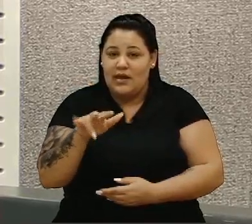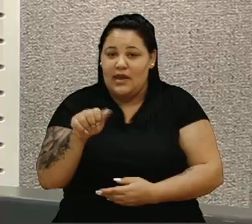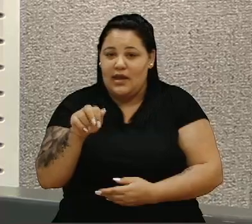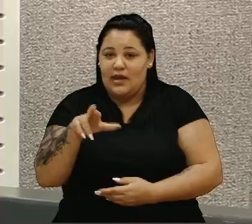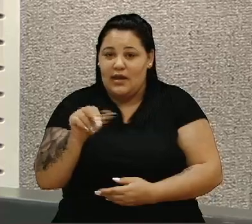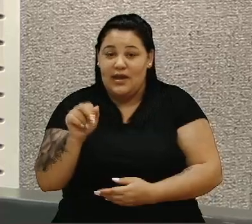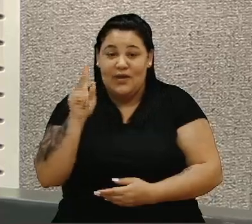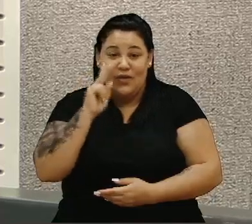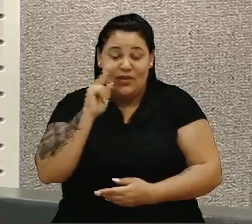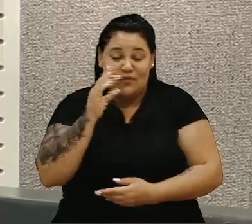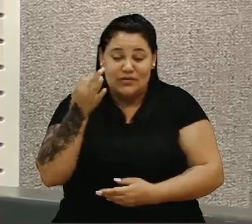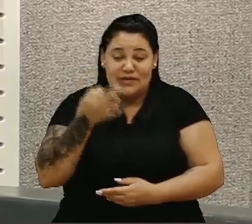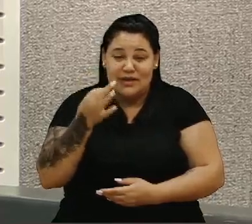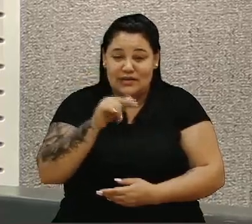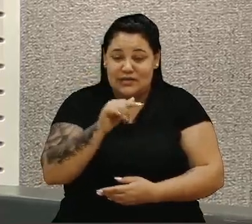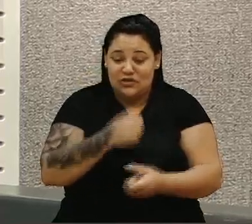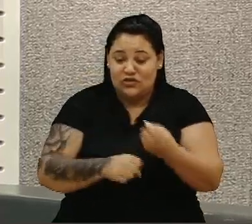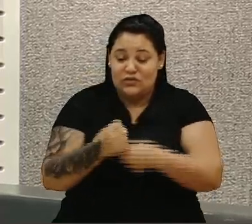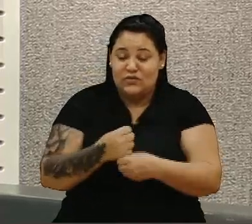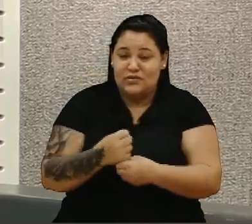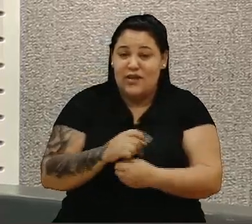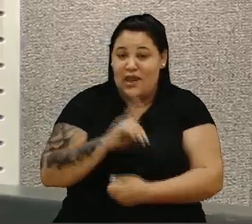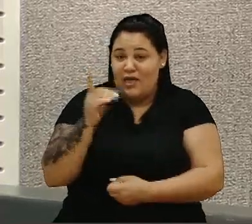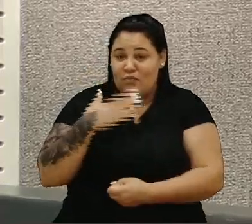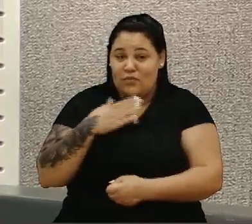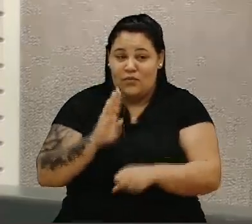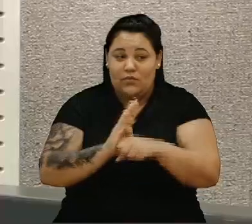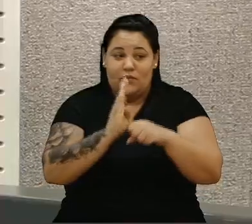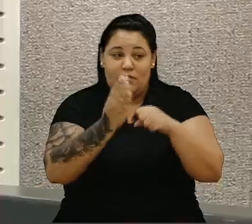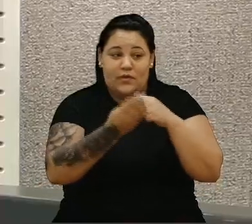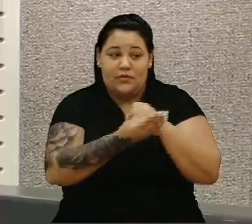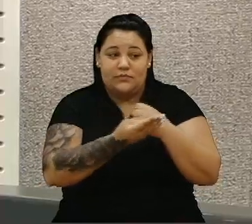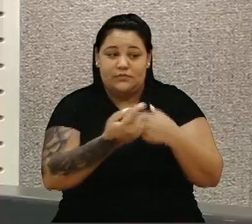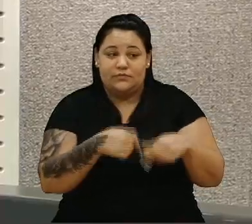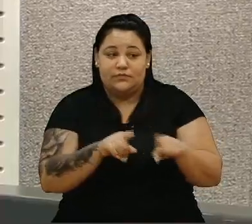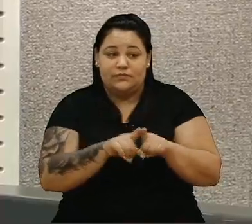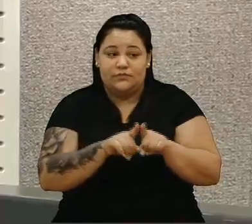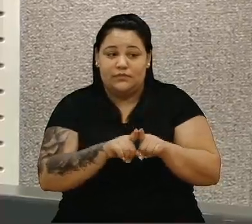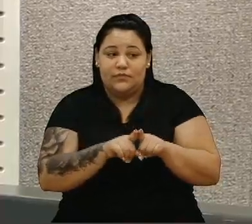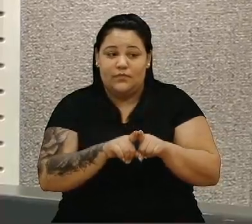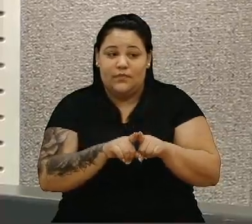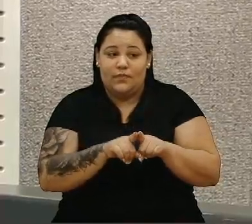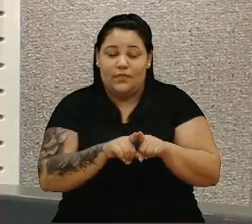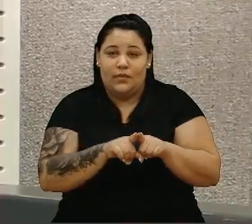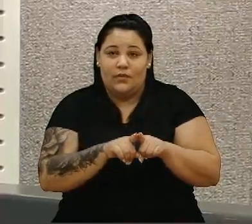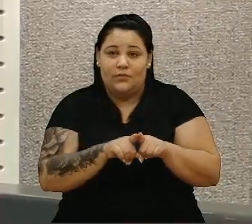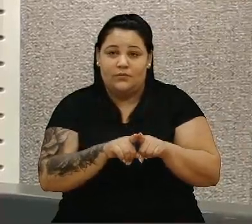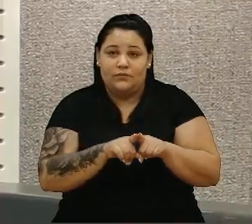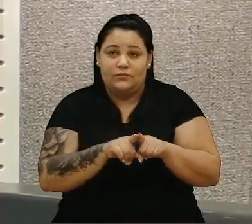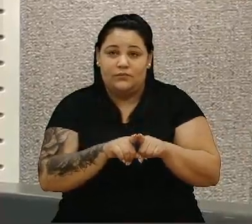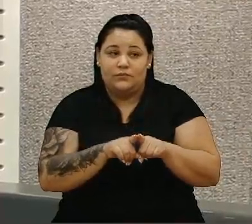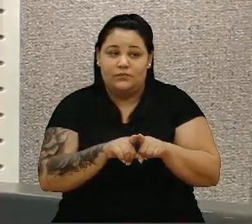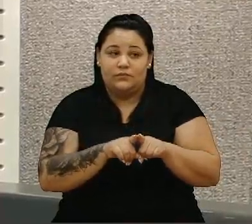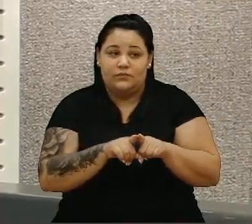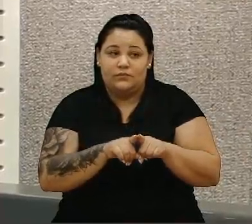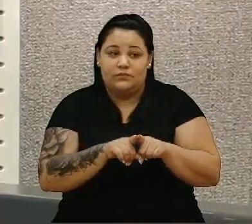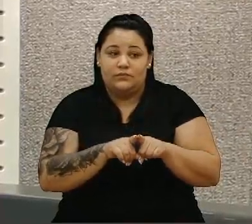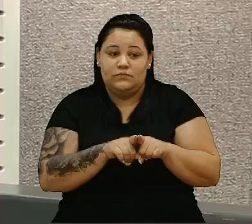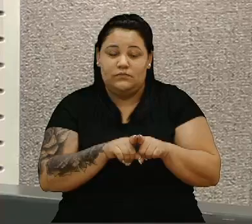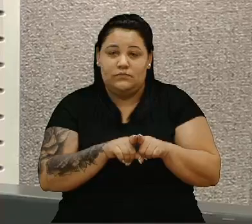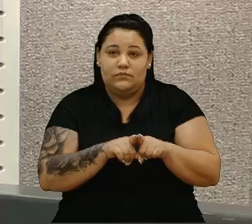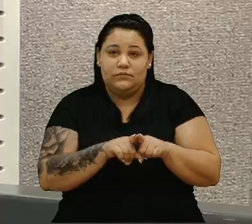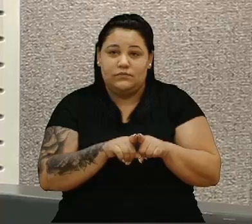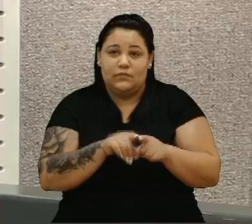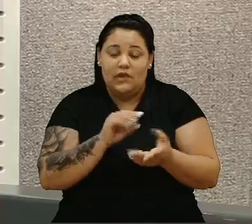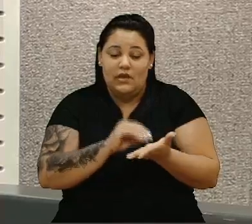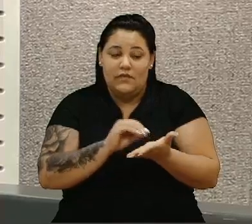perfeitamente, há 7 anos, lá no meu bairro, né, eu sou morador do bairro São Caetano, daquela região, o pânico que nós vivemos naqueles dias, a